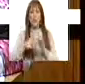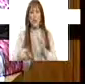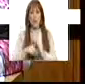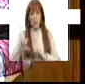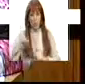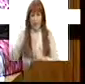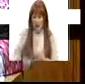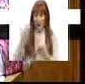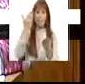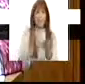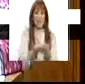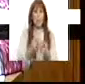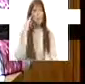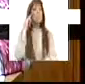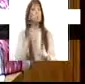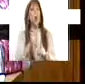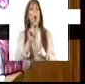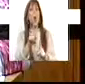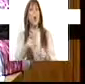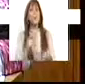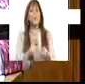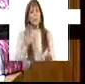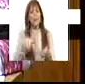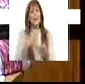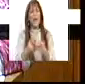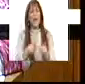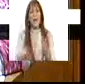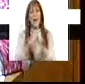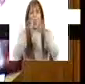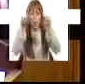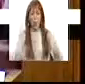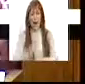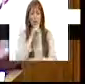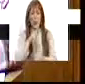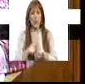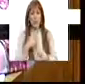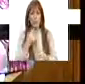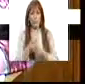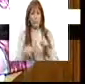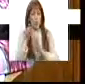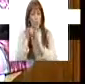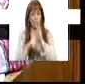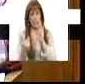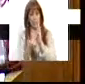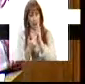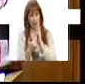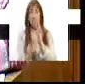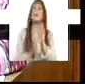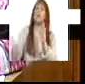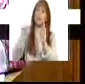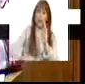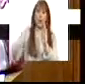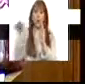de lei que os Verdes aqui apresentaram no sentido de contemplar na Lei Quadro da Água, entre os inúmeros princípios que lá constam,